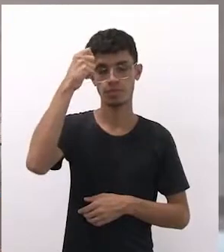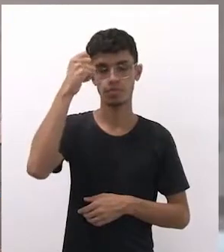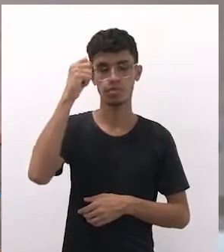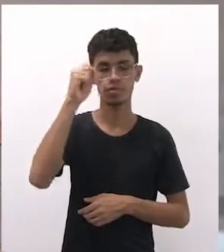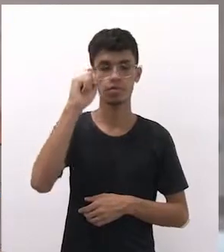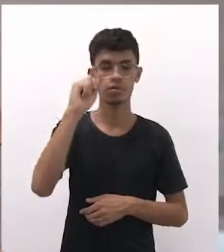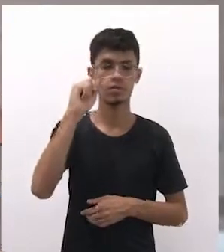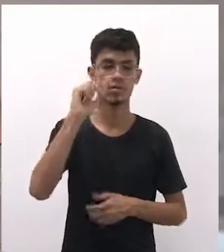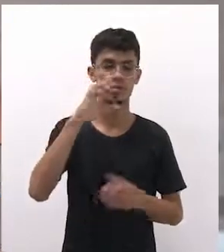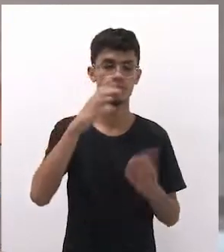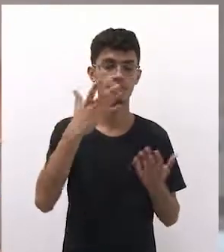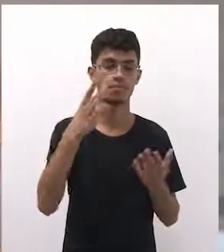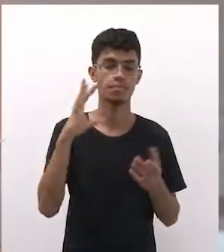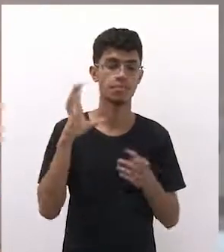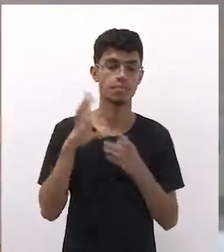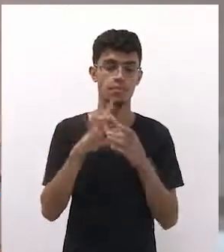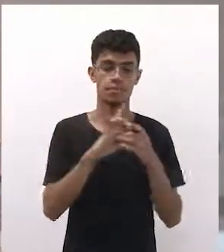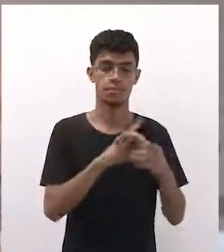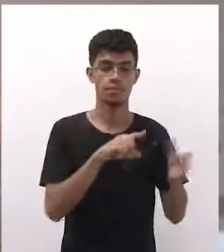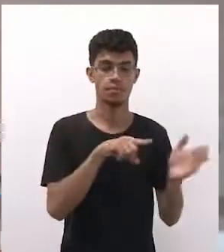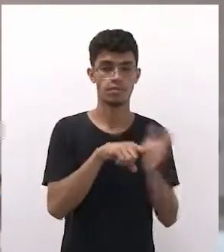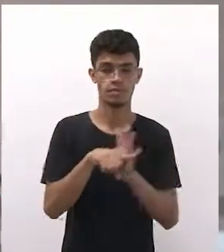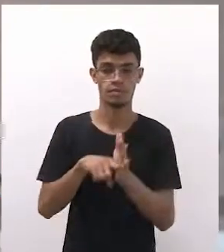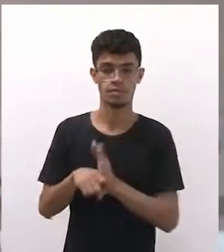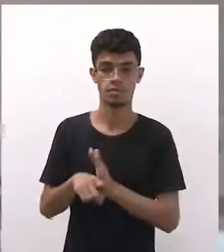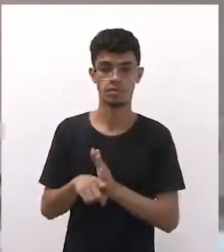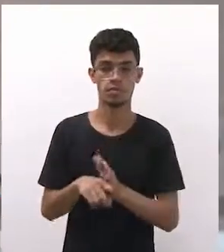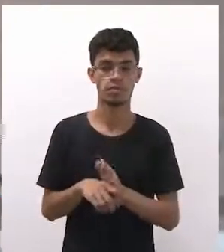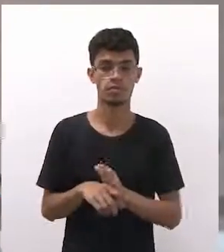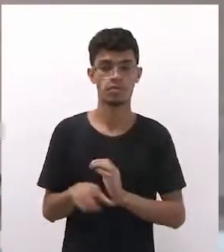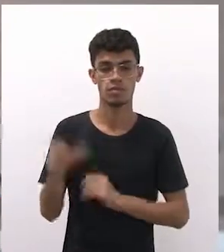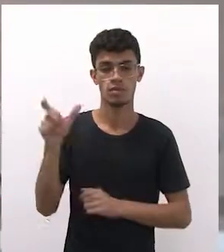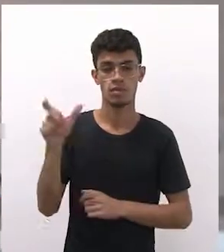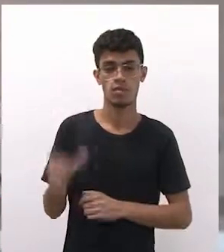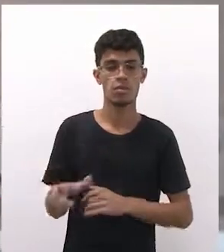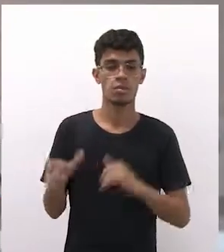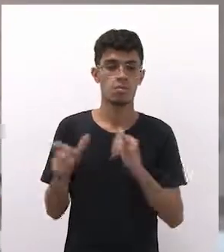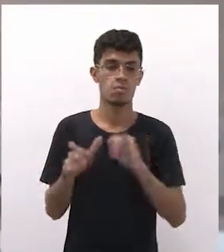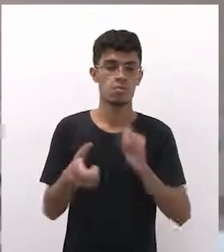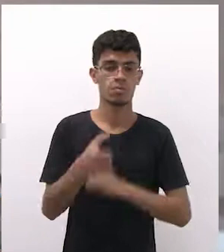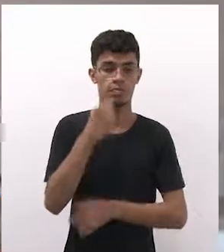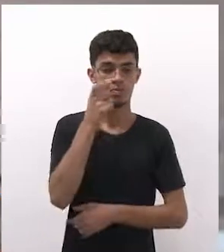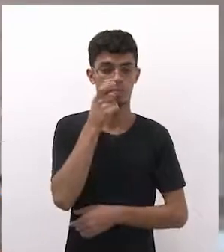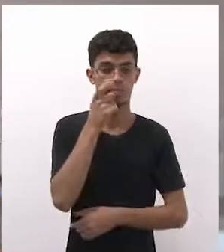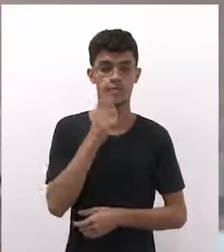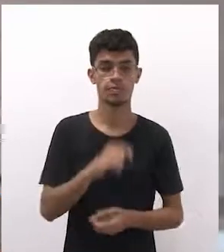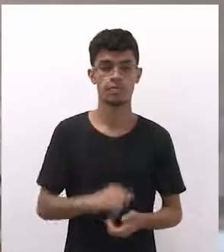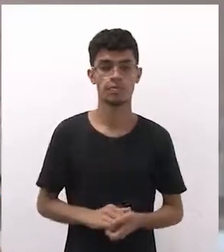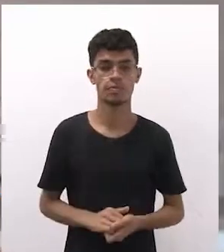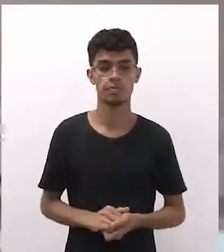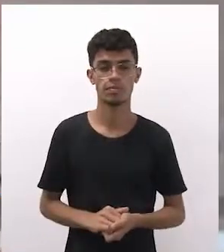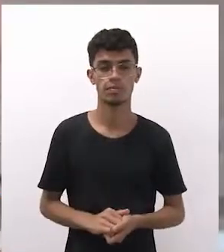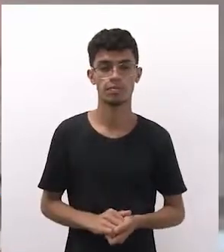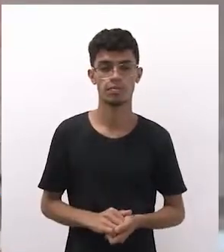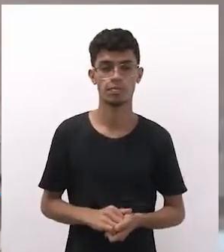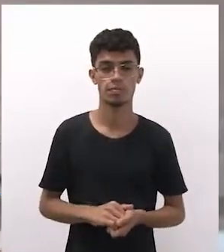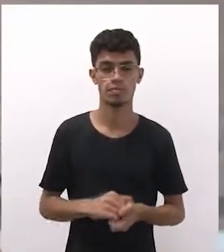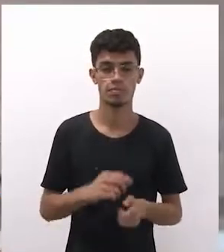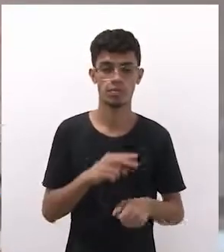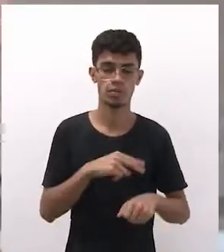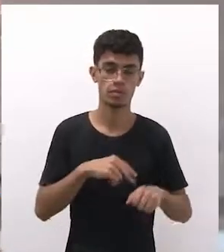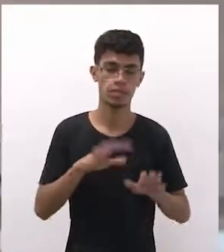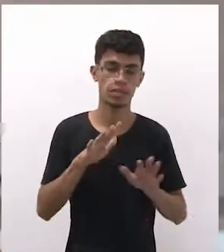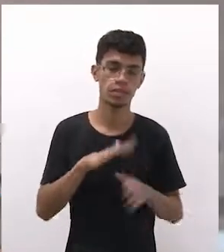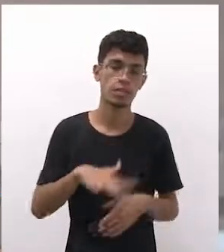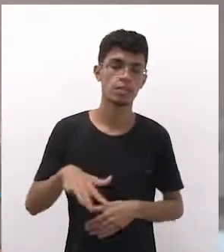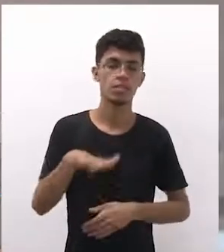contexto dela de pesquisa, ela traz muitas das falas delas, e é muito interessante. E nacionalmente, quando a gente vai